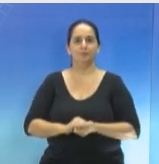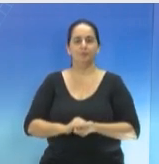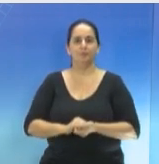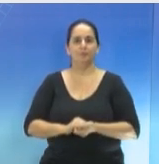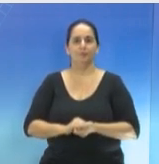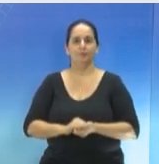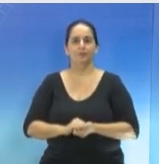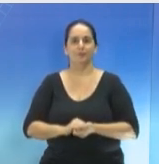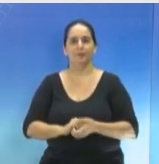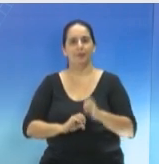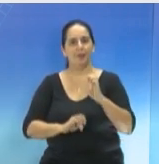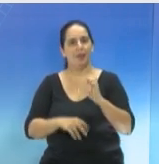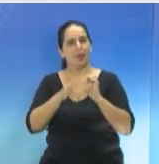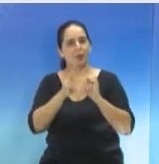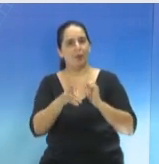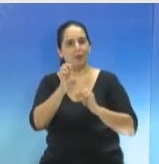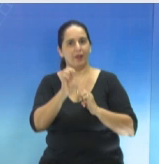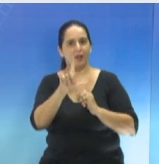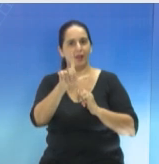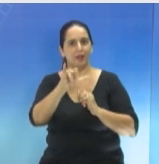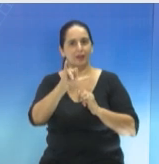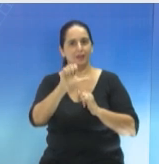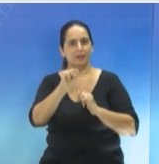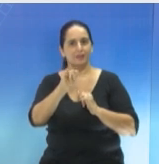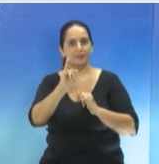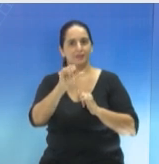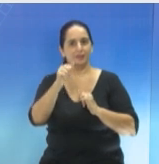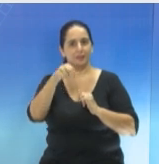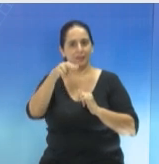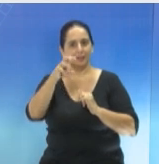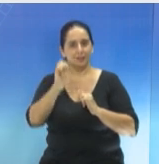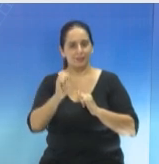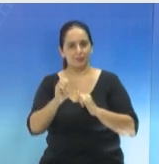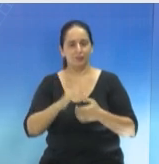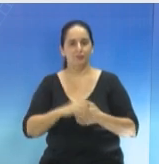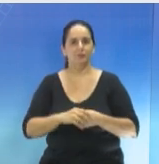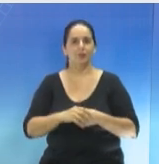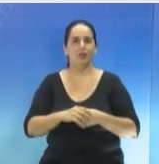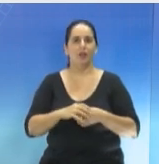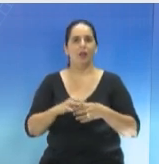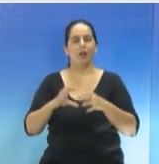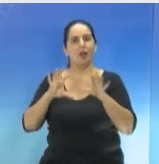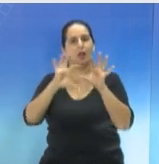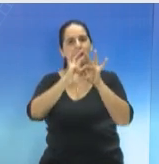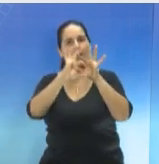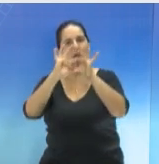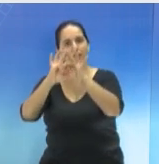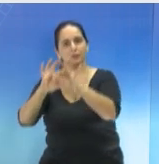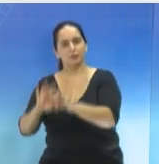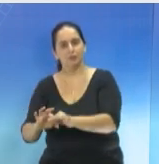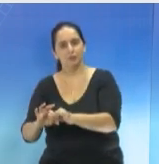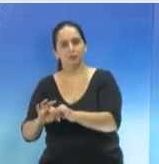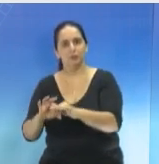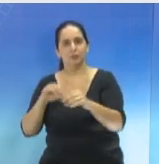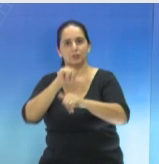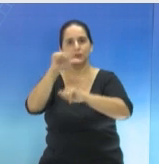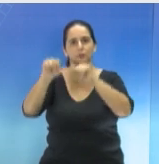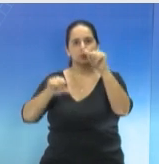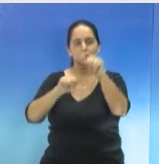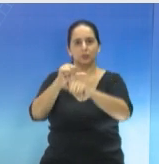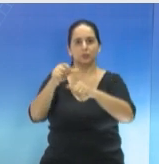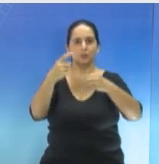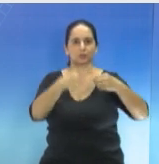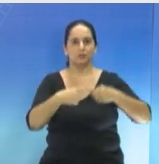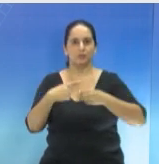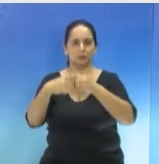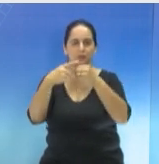né? E de Elisiane, meu nome. Vínculo entre as transformações urbanas e os papéis femininos, né?